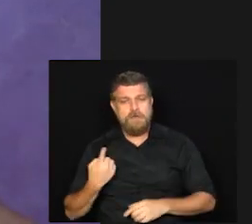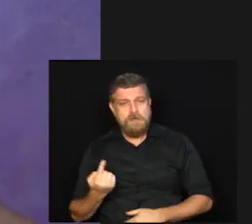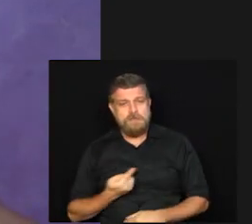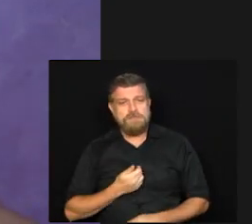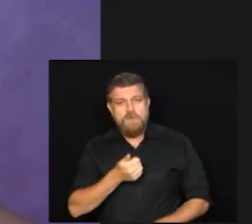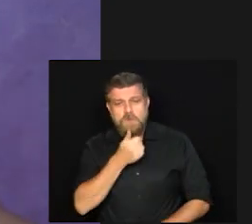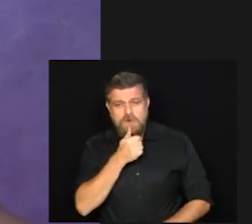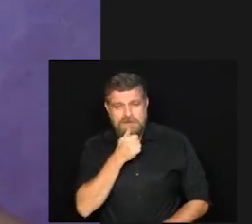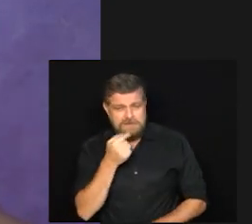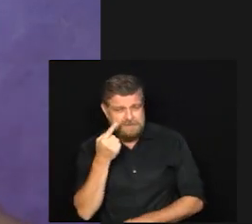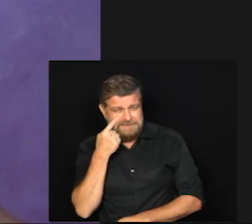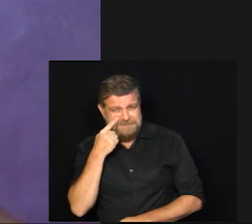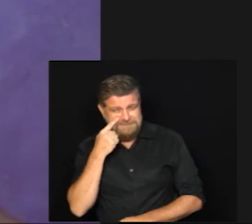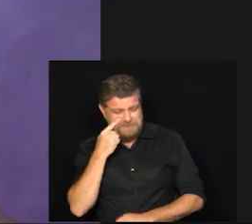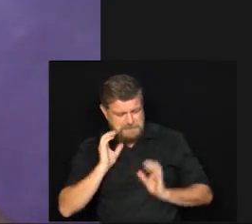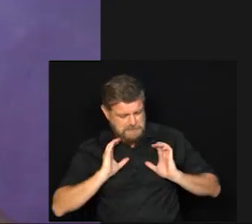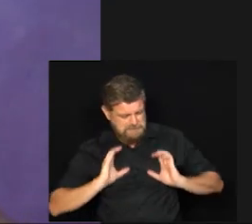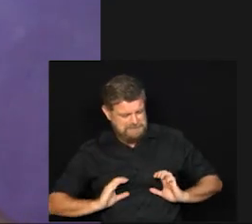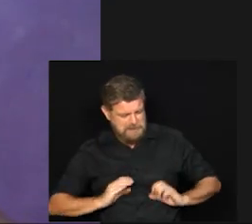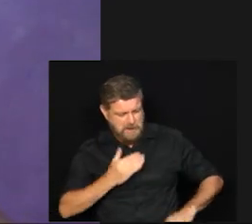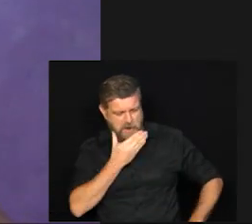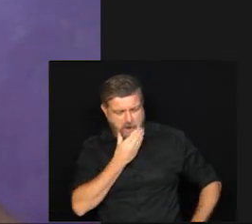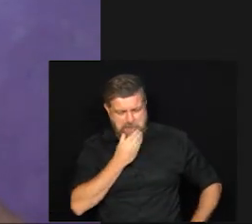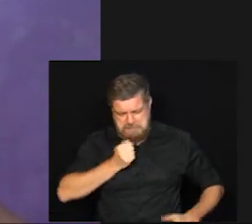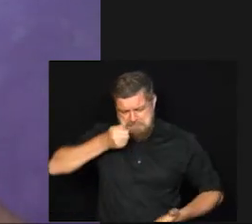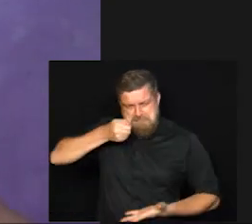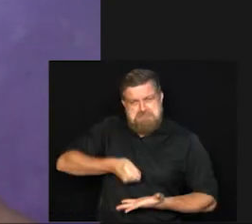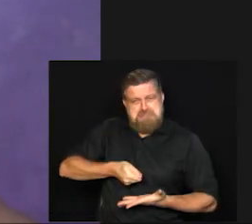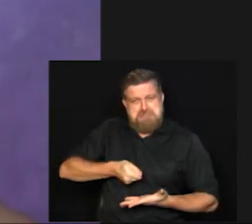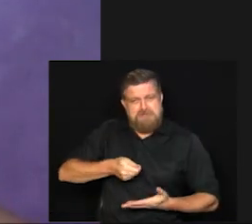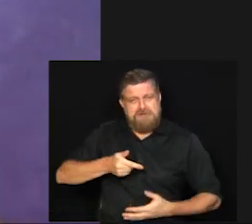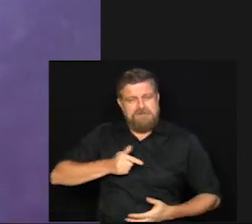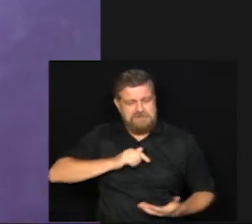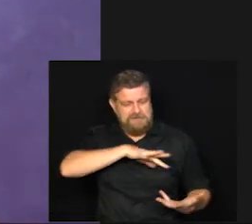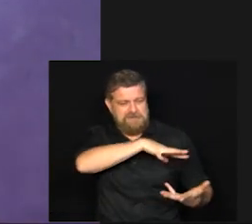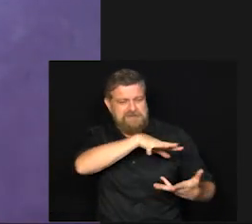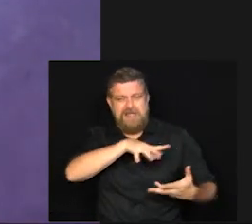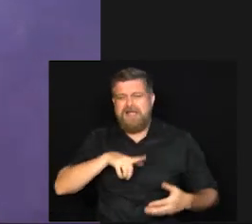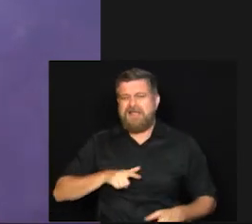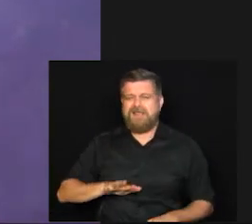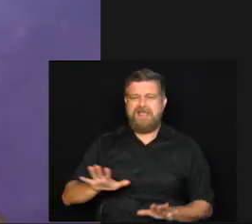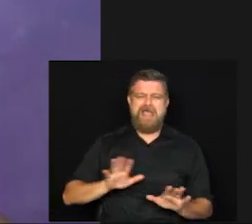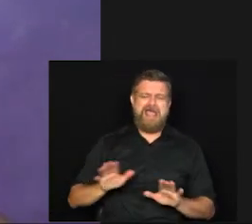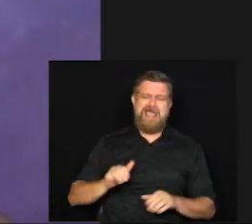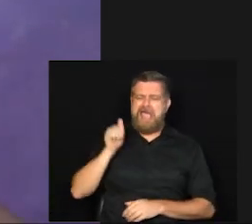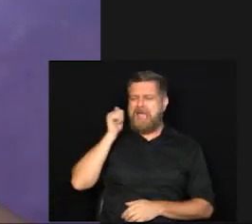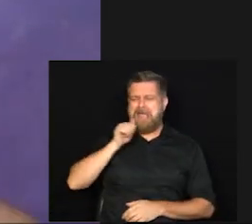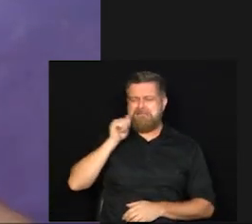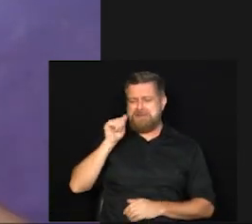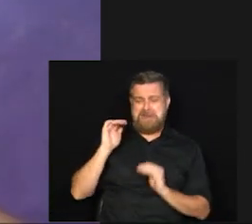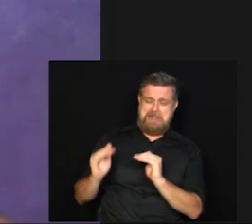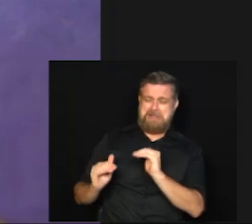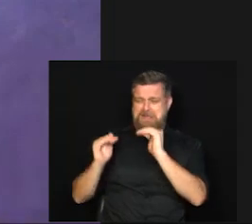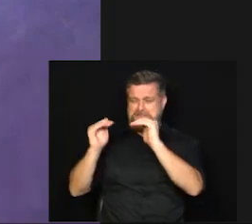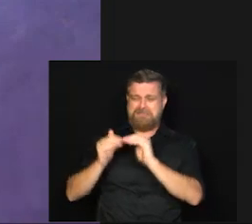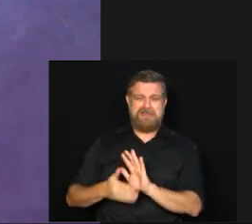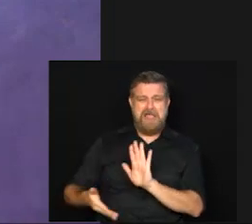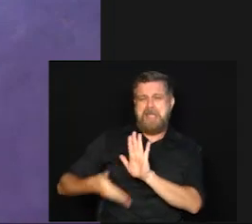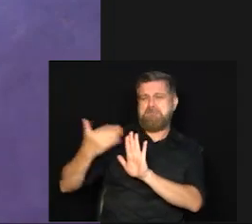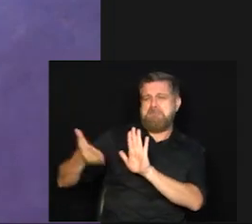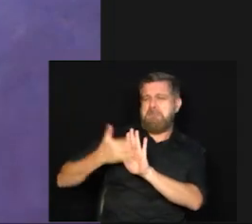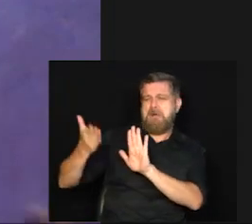vê muitos comportamentos machistas aí pelo mundo que, essa história de feminismo, isso tá na